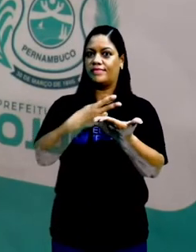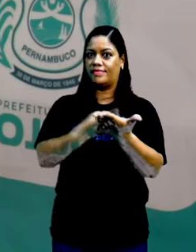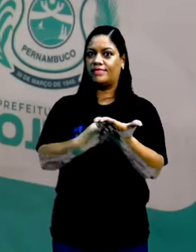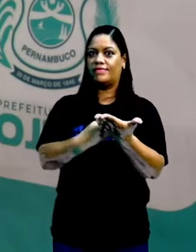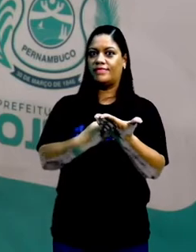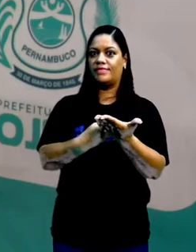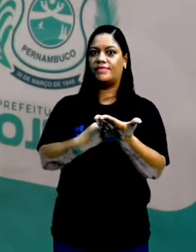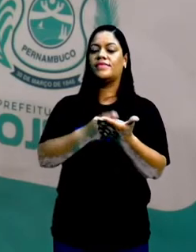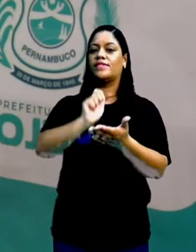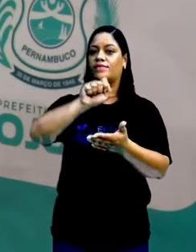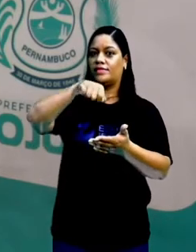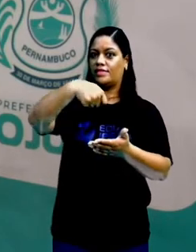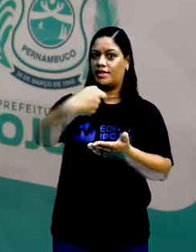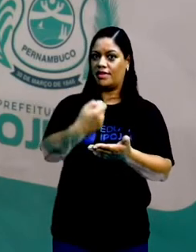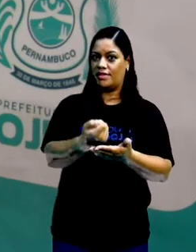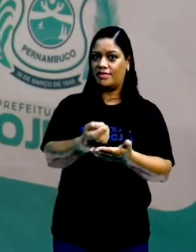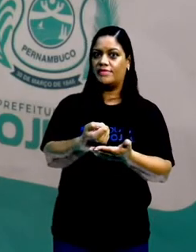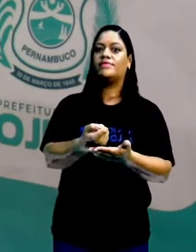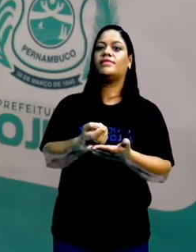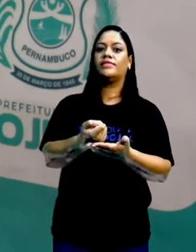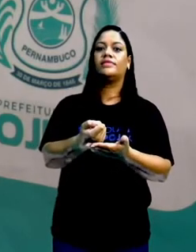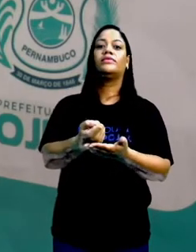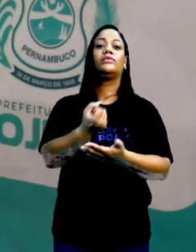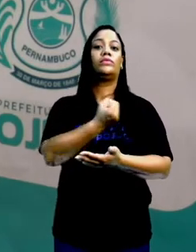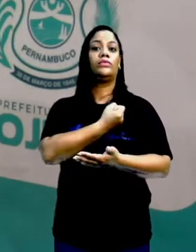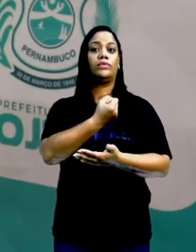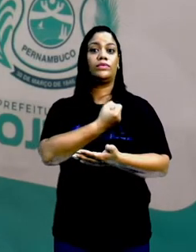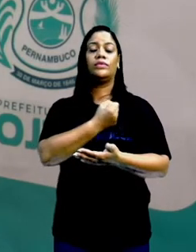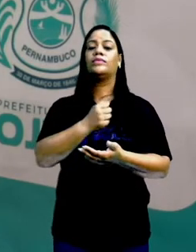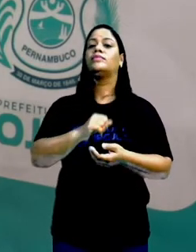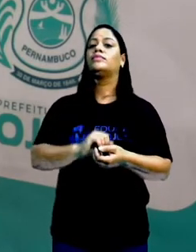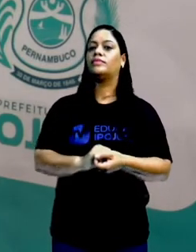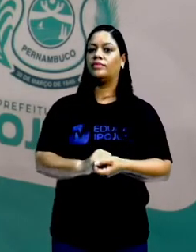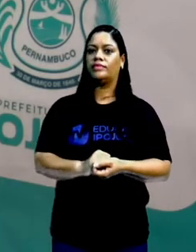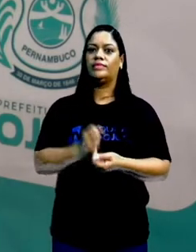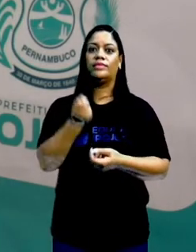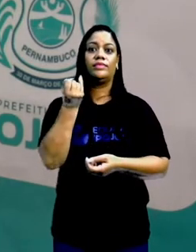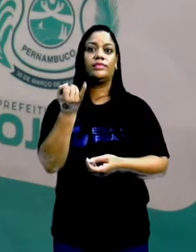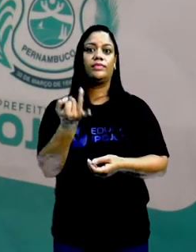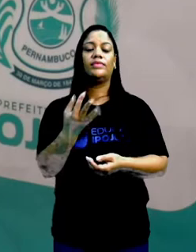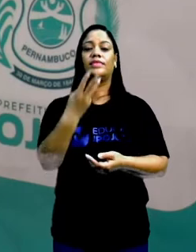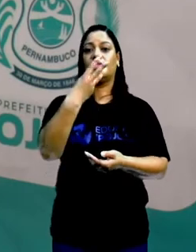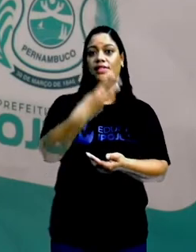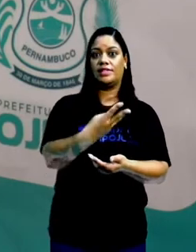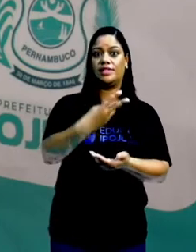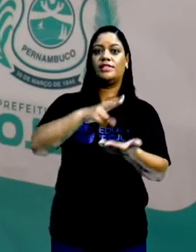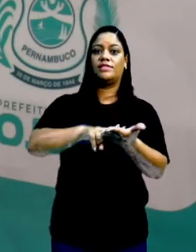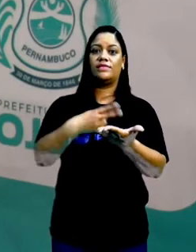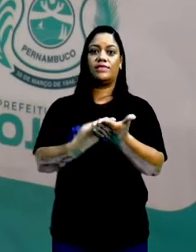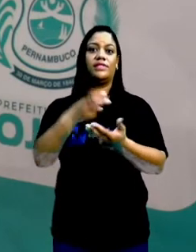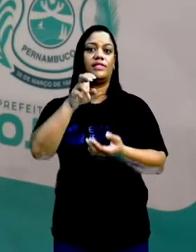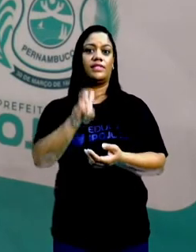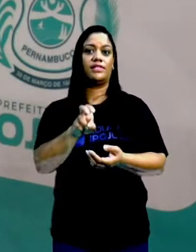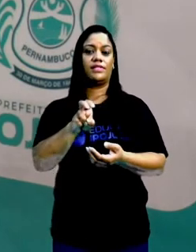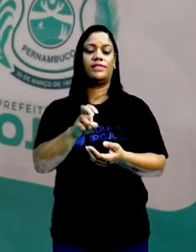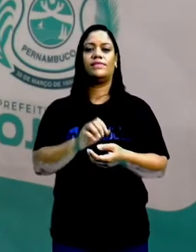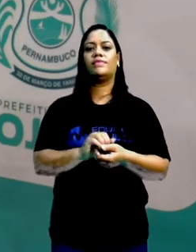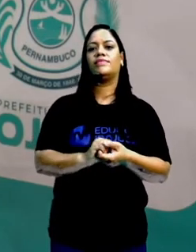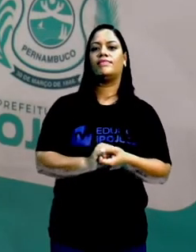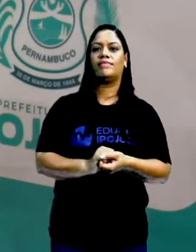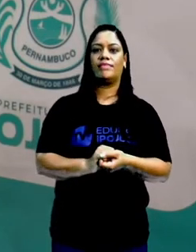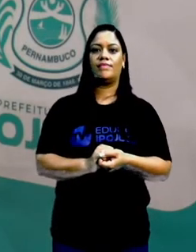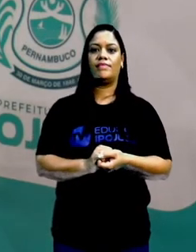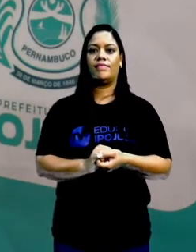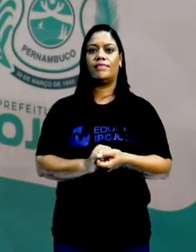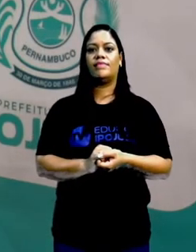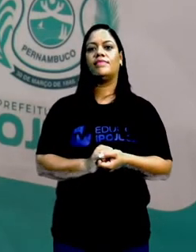multiplicador, o sinal, né? O símbolo, e depois o multiplicando. 3 vezes 5. Da